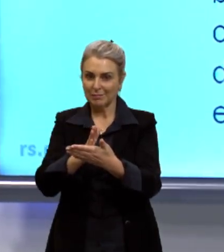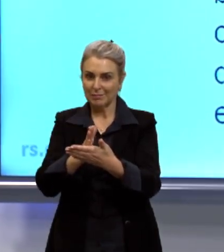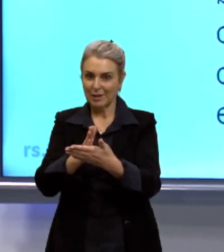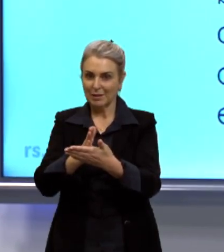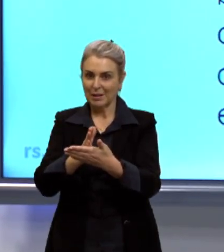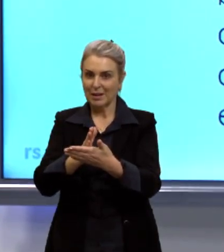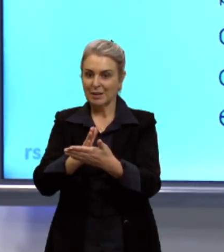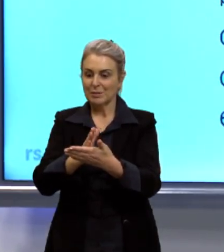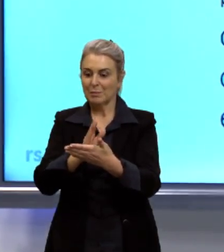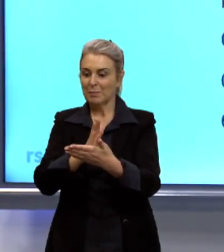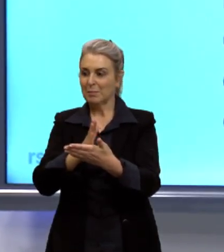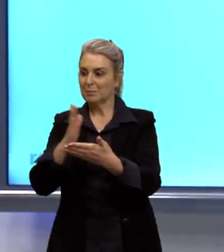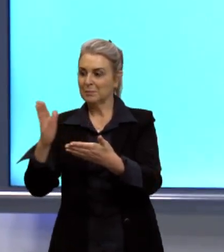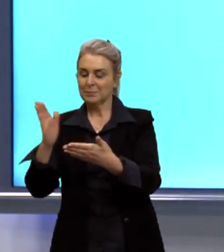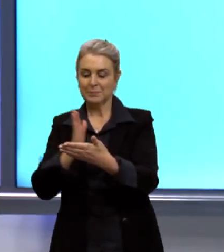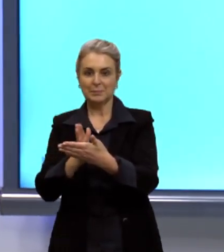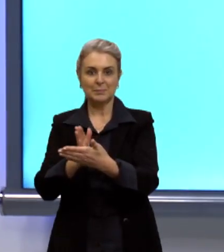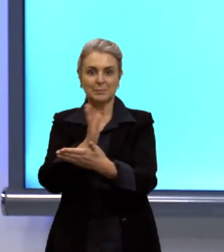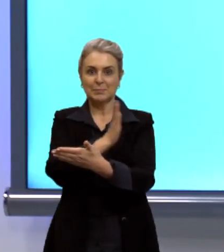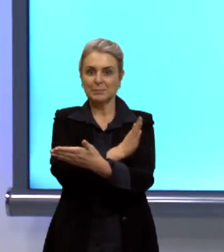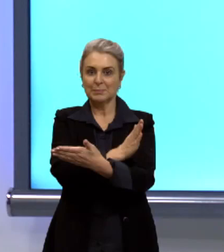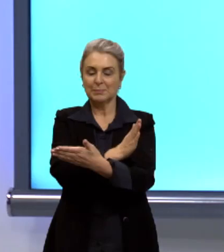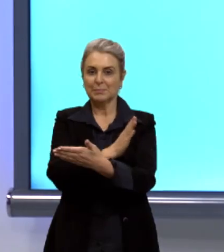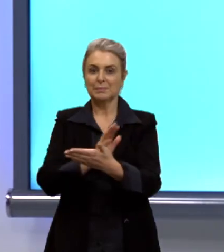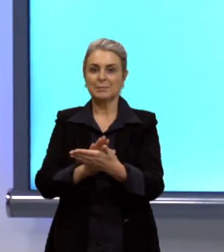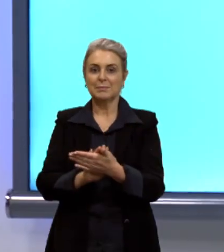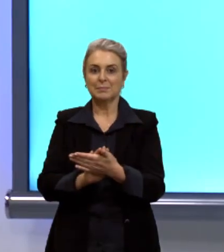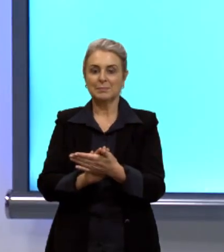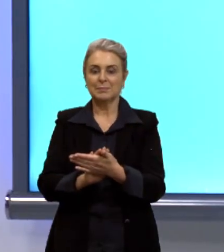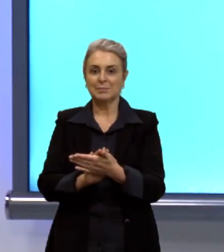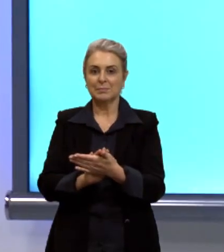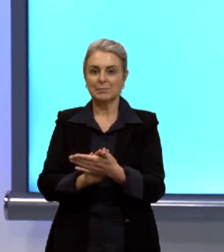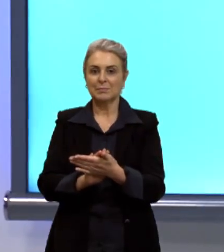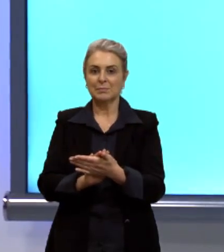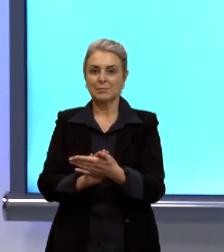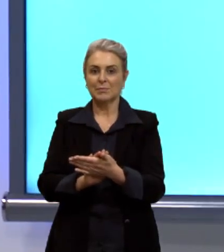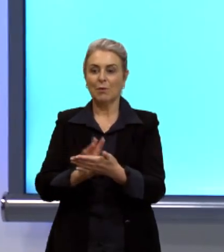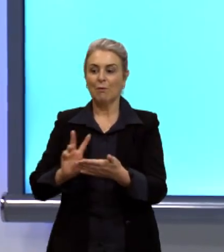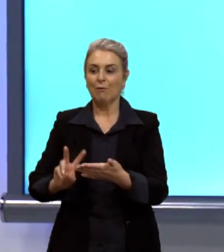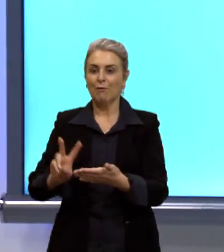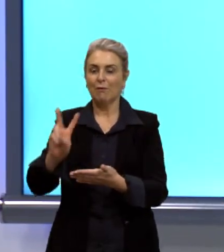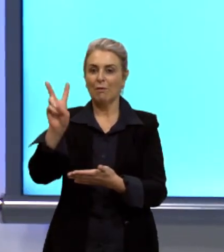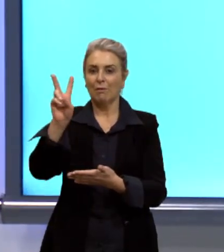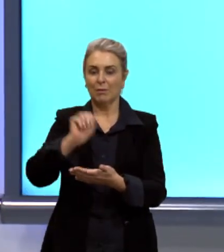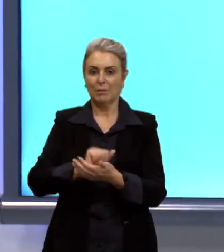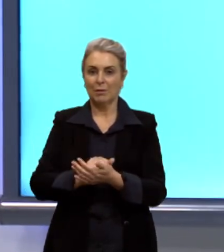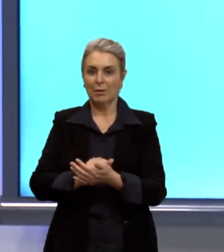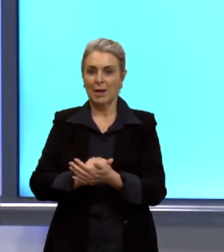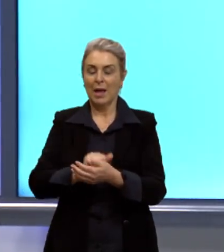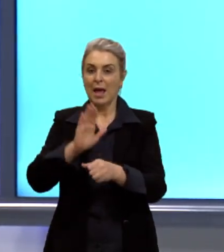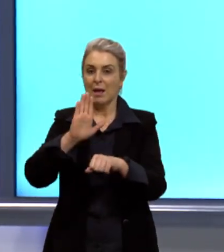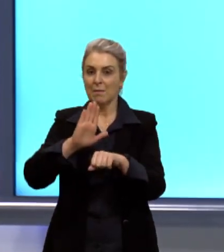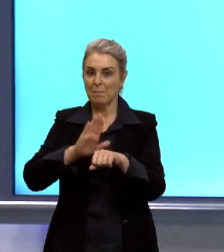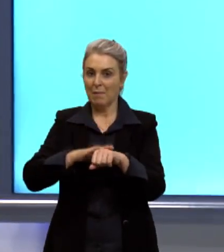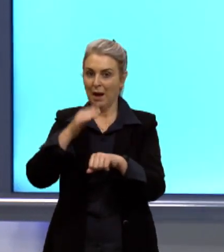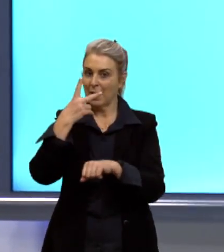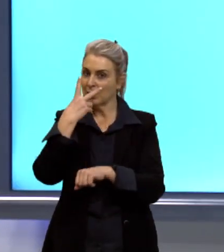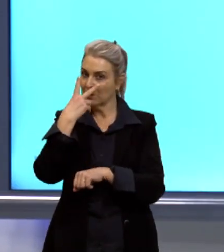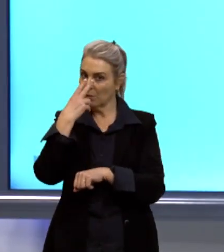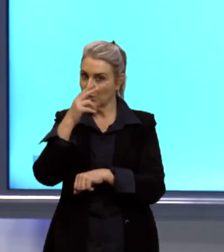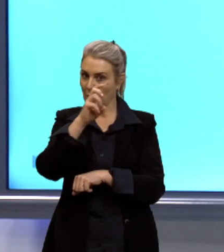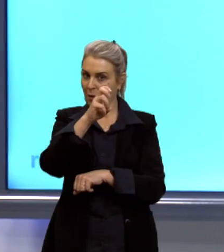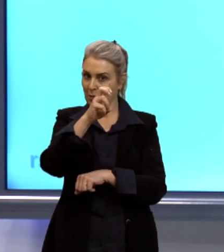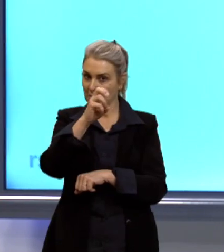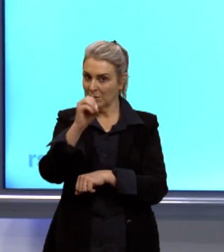extremidades que eu faço a leitura. Então, eu faço a leitura da seguinte forma. O preço tem que ser maior ou igual a